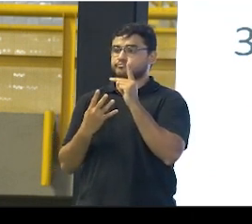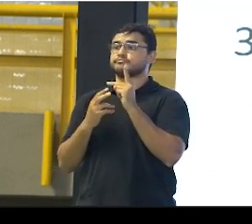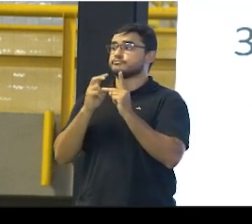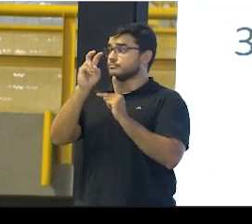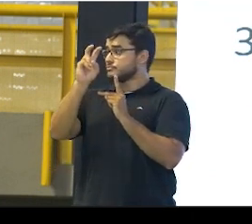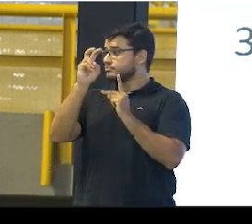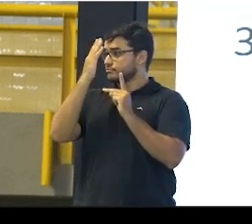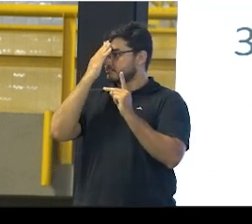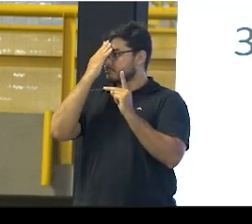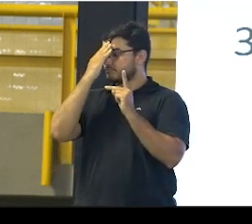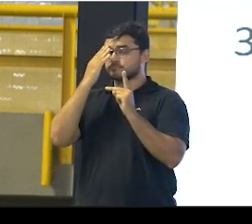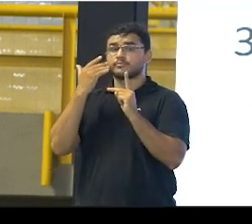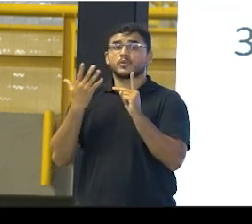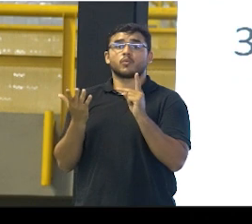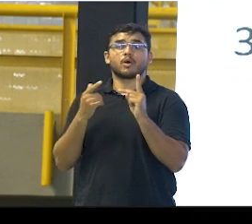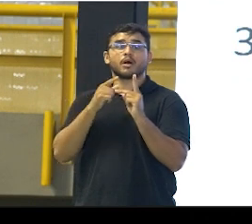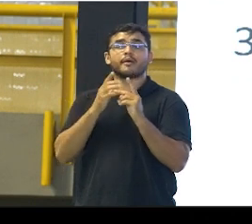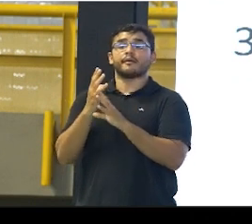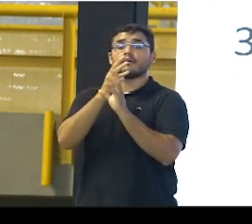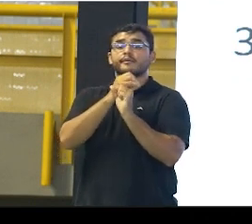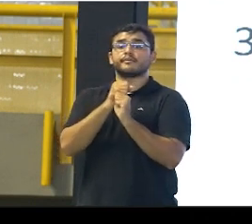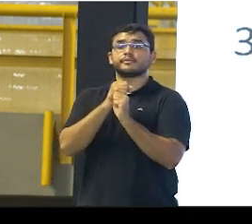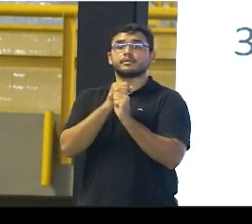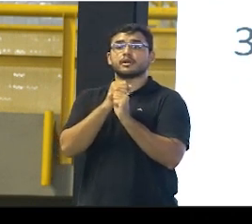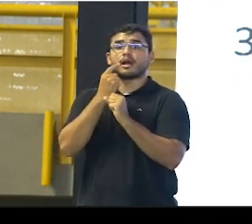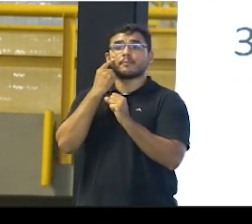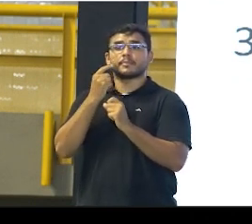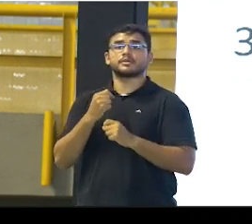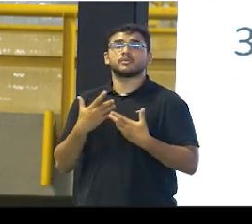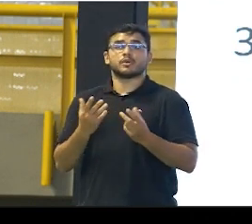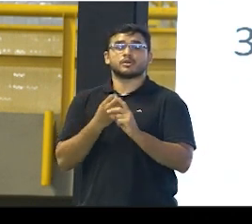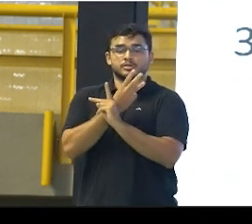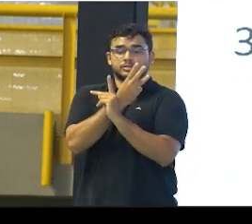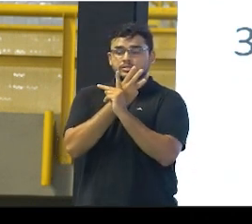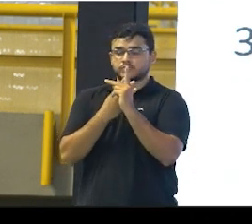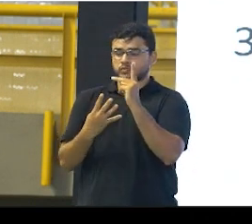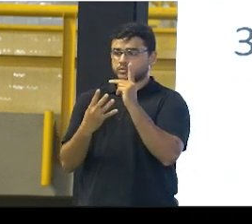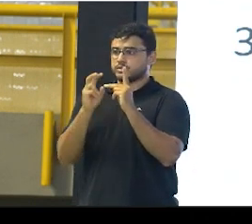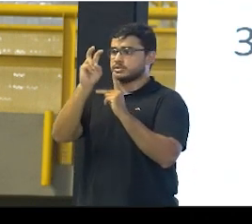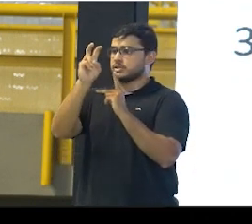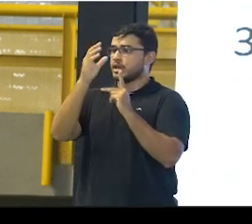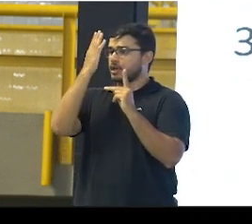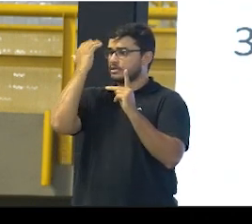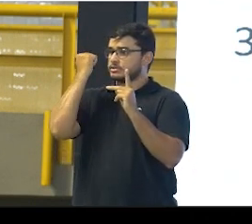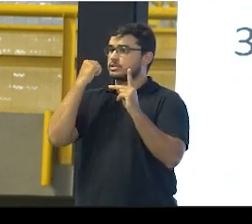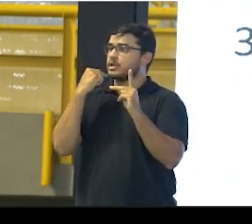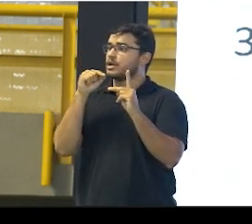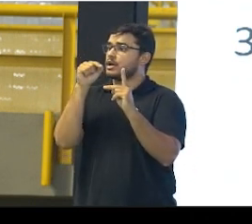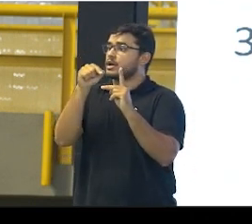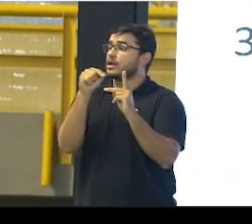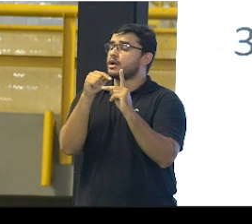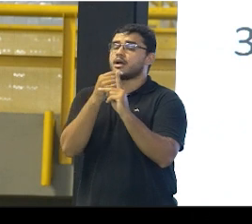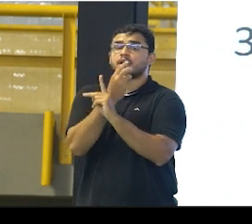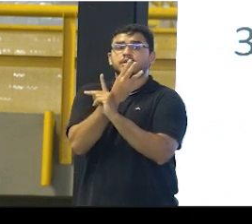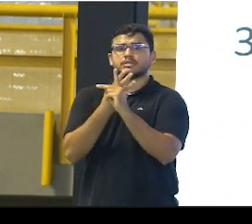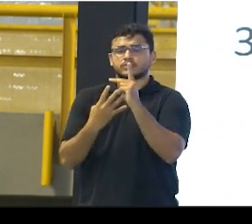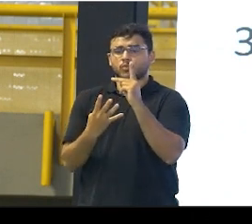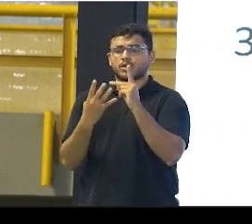matemática, mas lá na prova de física, por exemplo. Às vezes você tem um vetor para cá, uma força